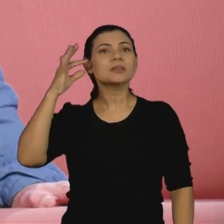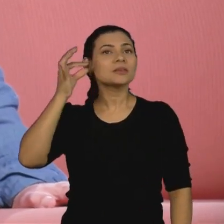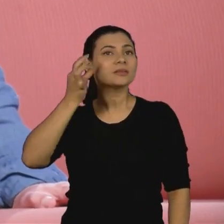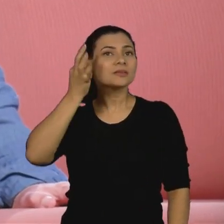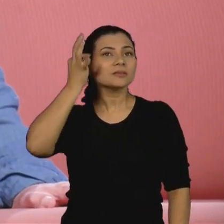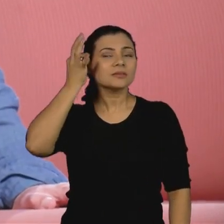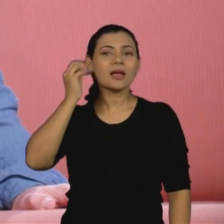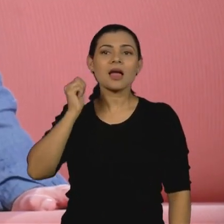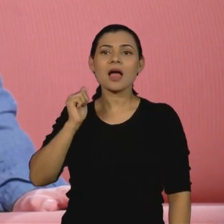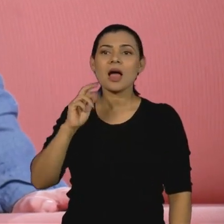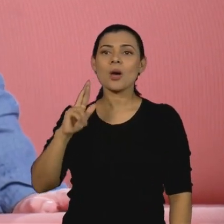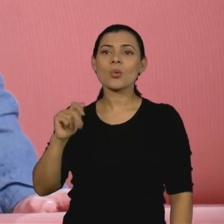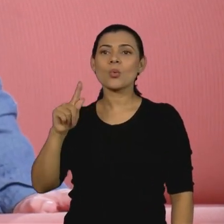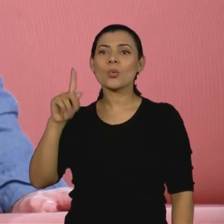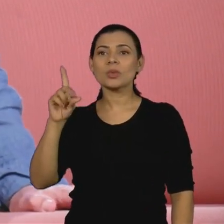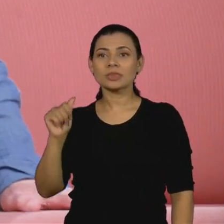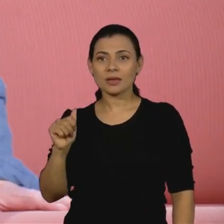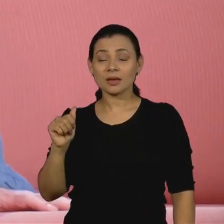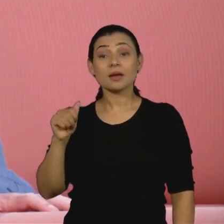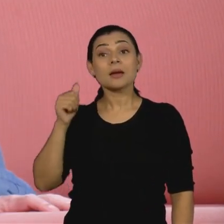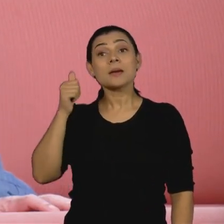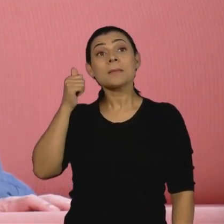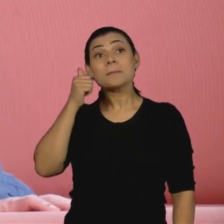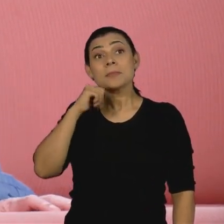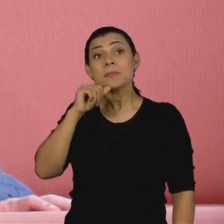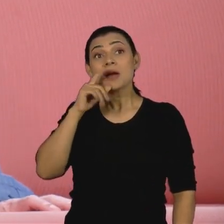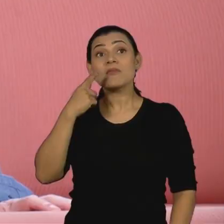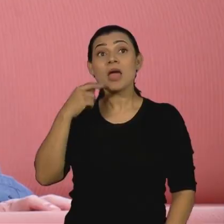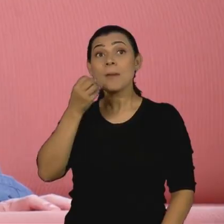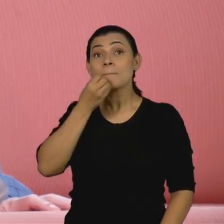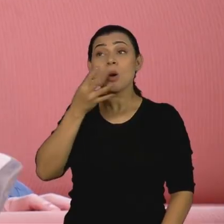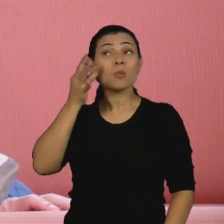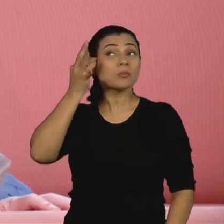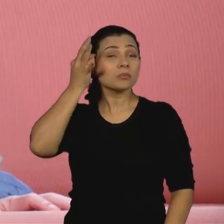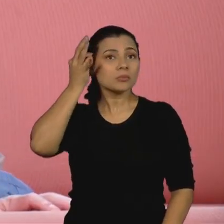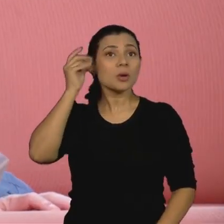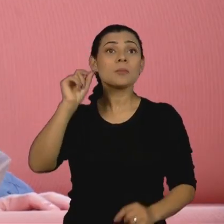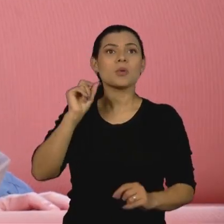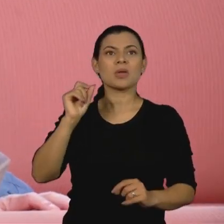tem aqui, que é incrível. E minha mãe dizia que isso era bom para espantar o mal-olhado.